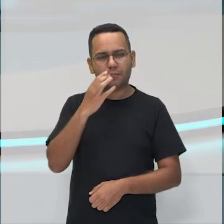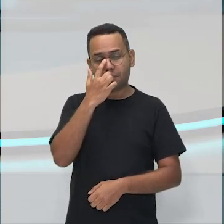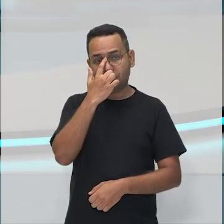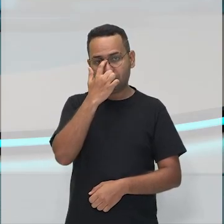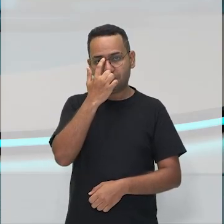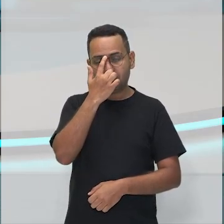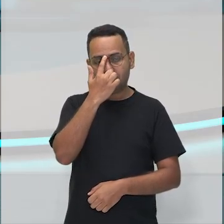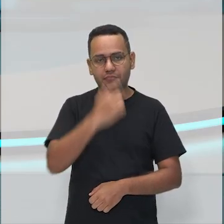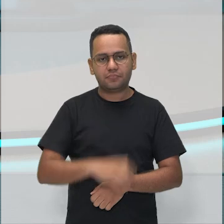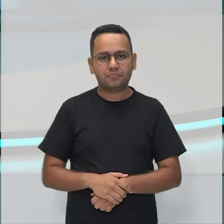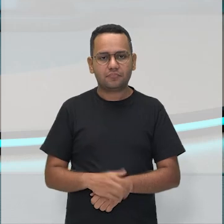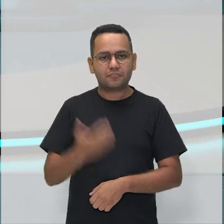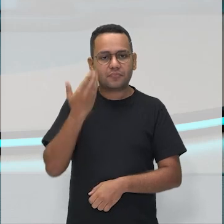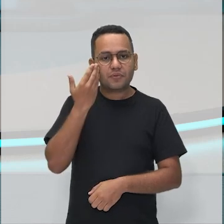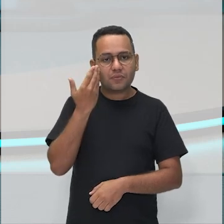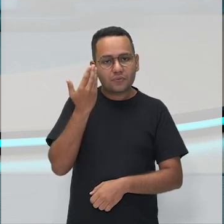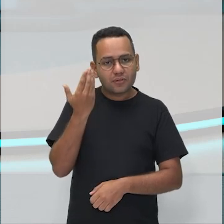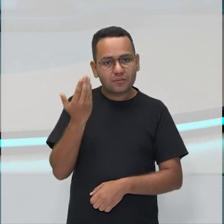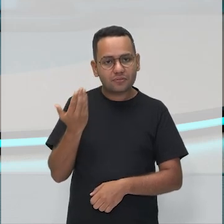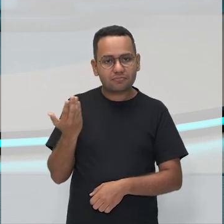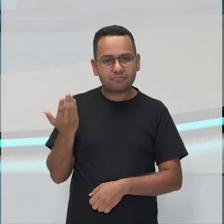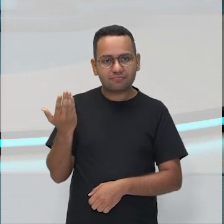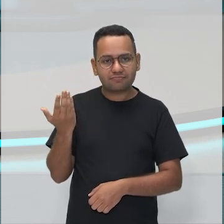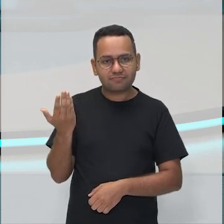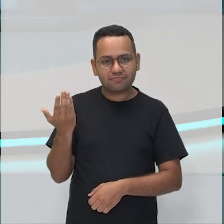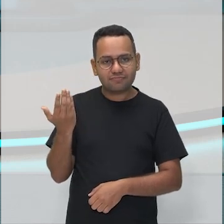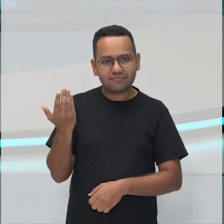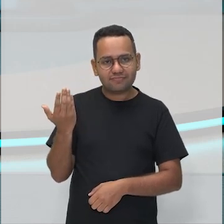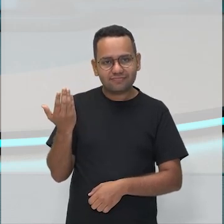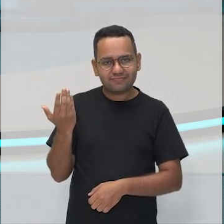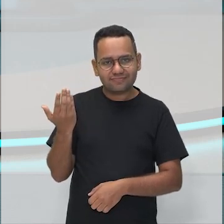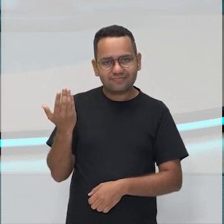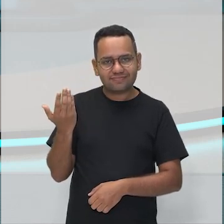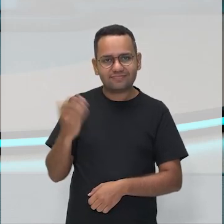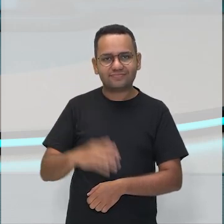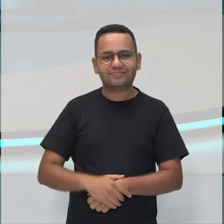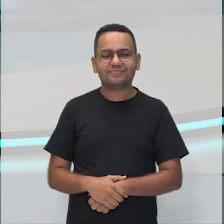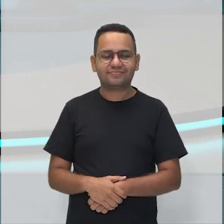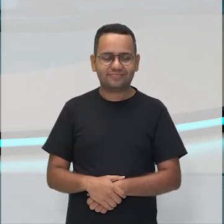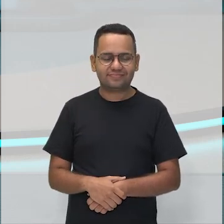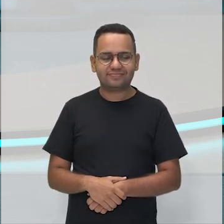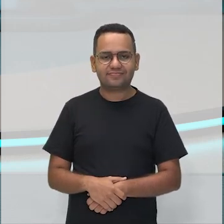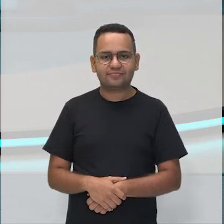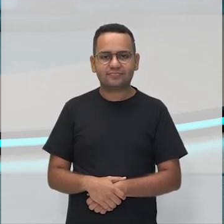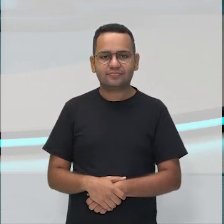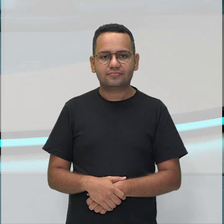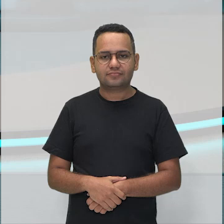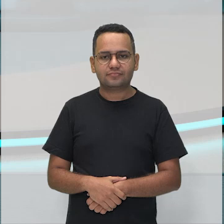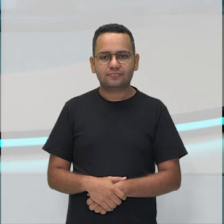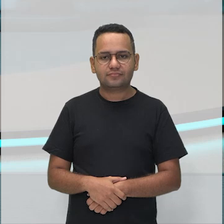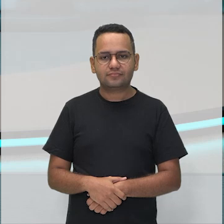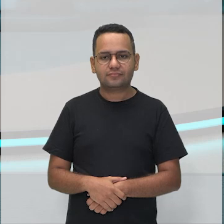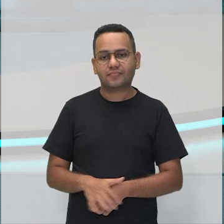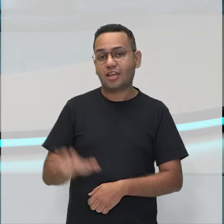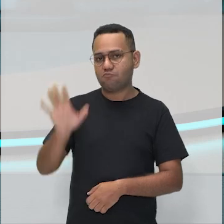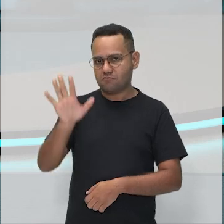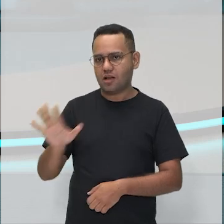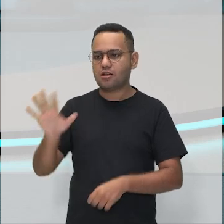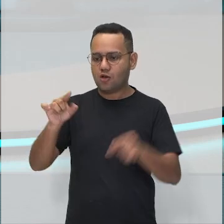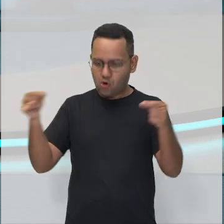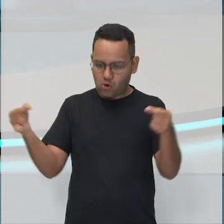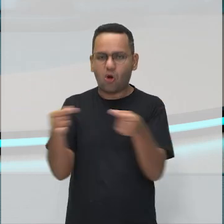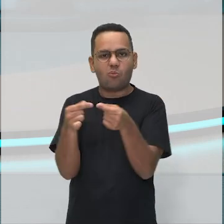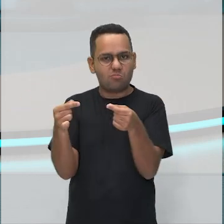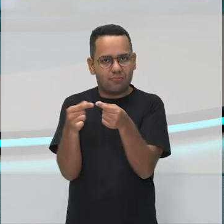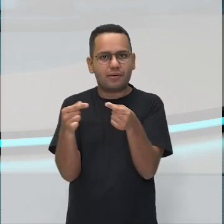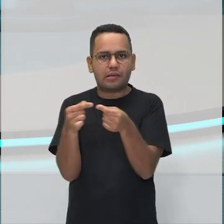dessa autora. Este livro aqui que retrata, está desse lado aqui, esse livro aqui que retrata exatamente a